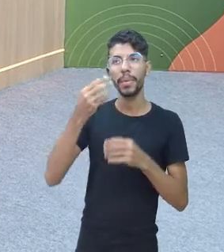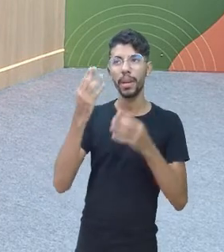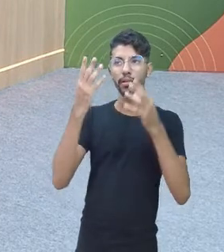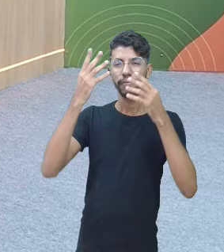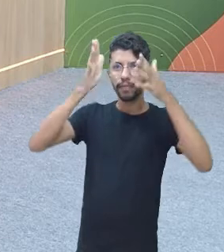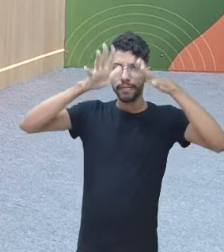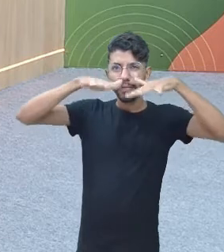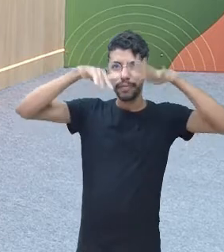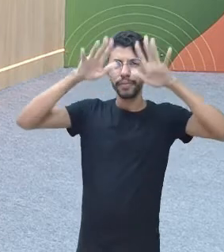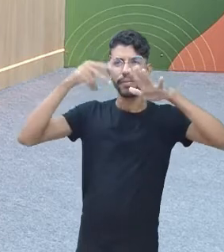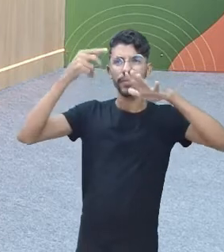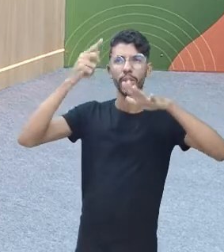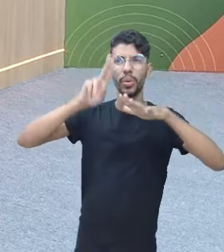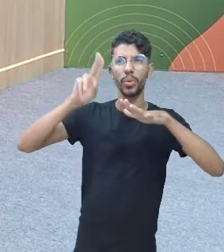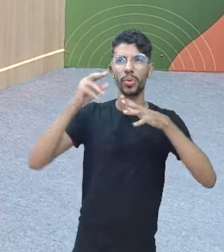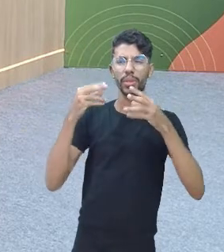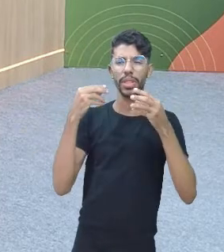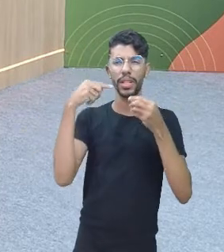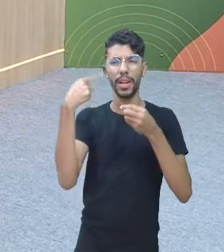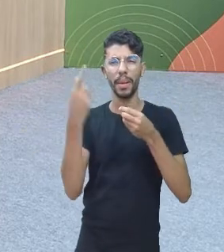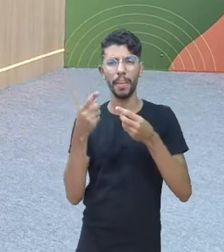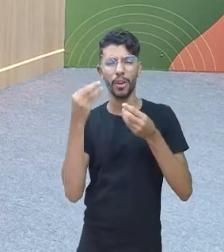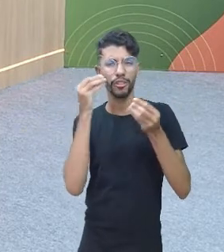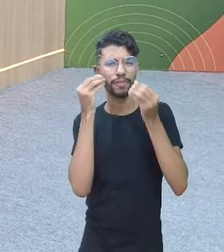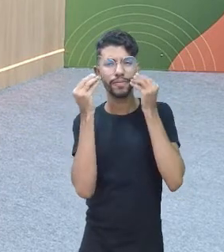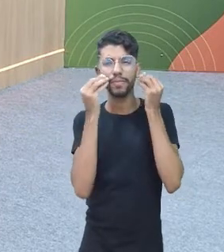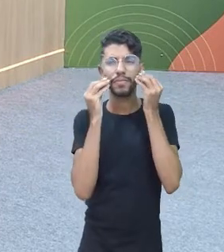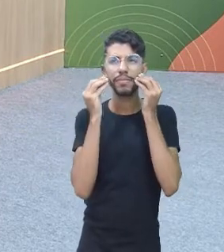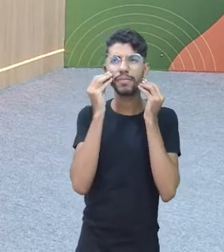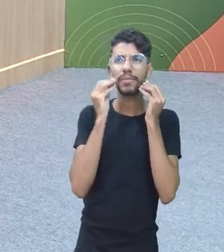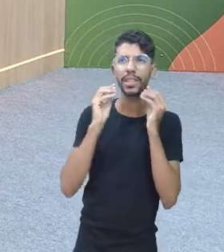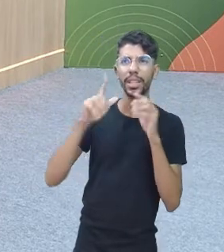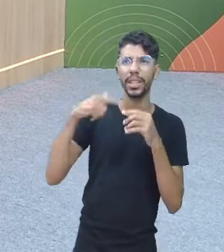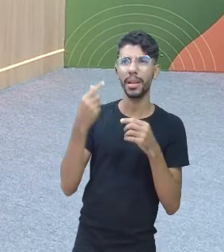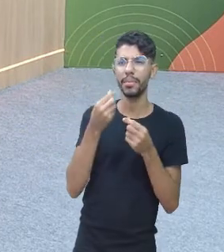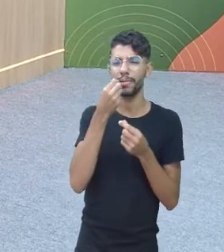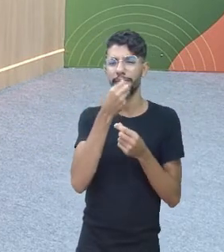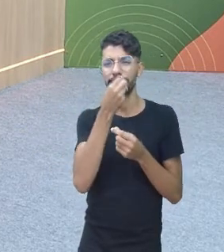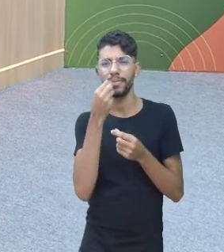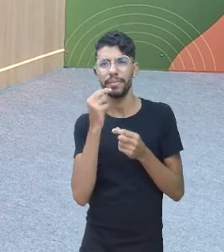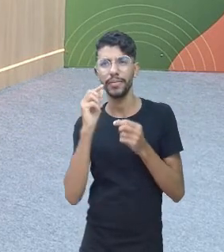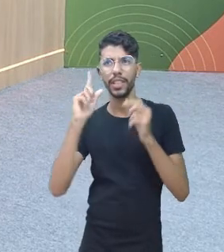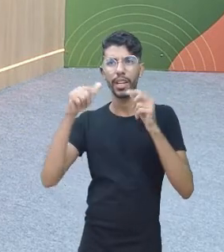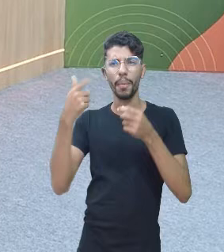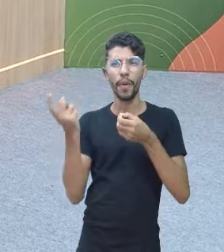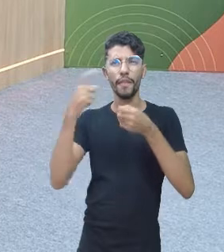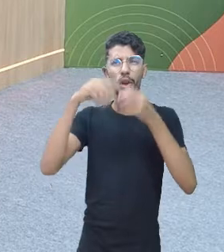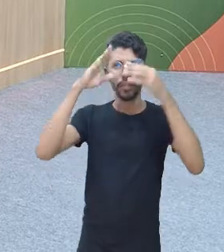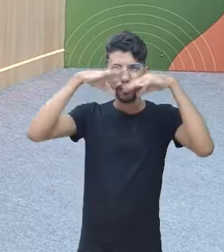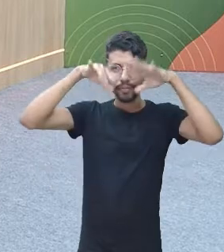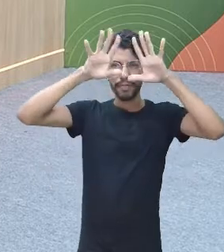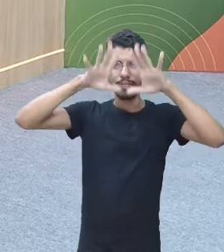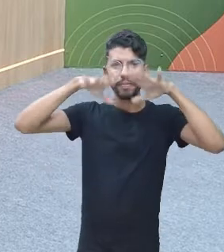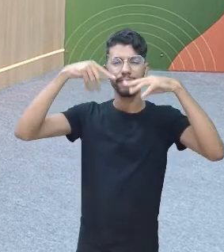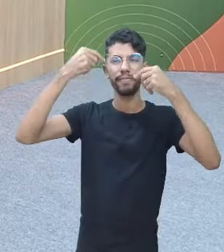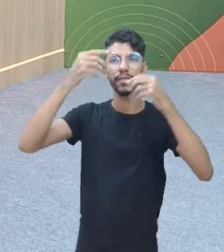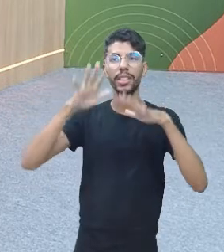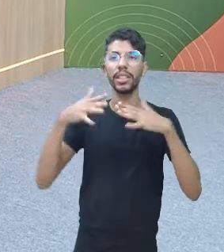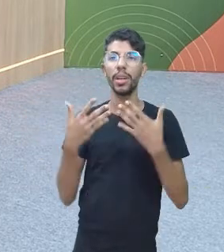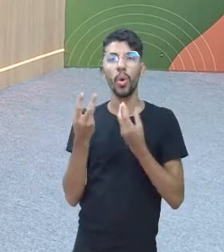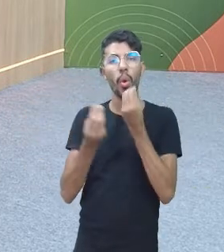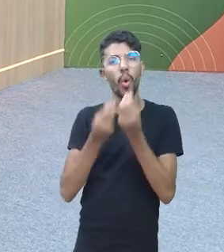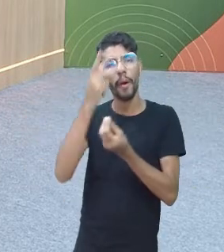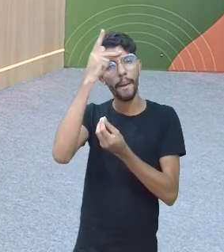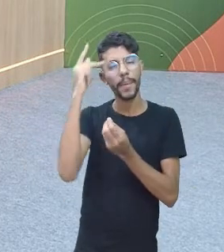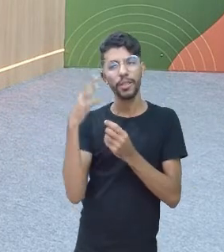Então, isso tudo está fora de ordem. Então, como é que a pessoa que está assistindo a minha maquiagem vai conseguir reproduzir tal